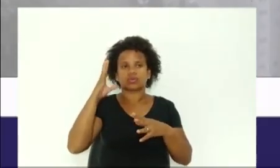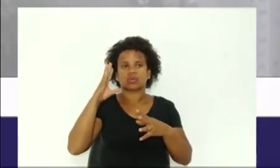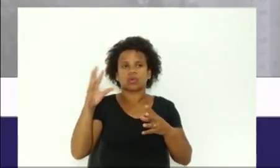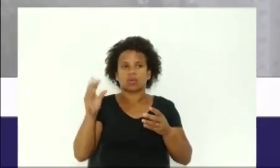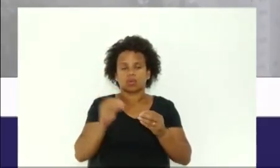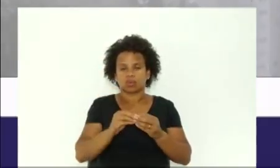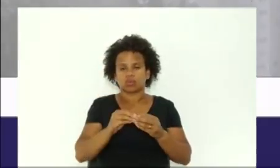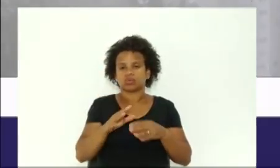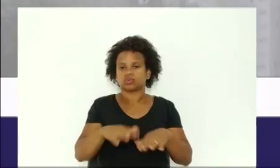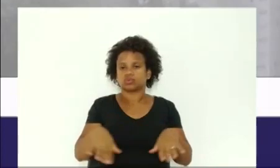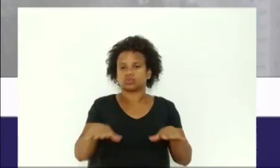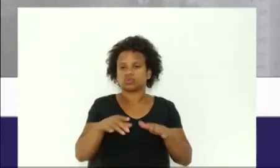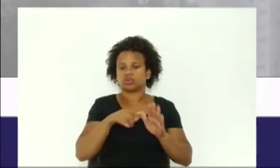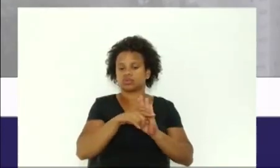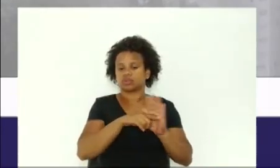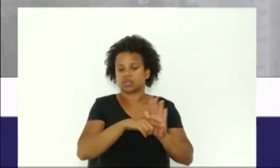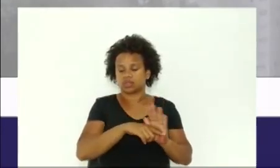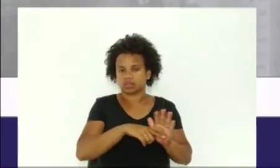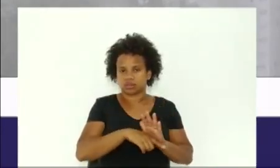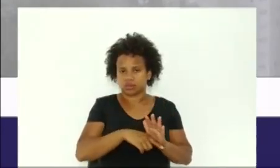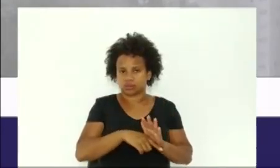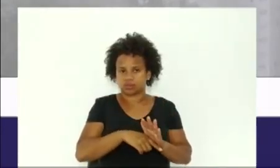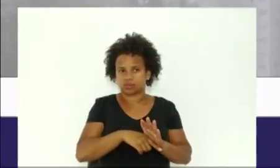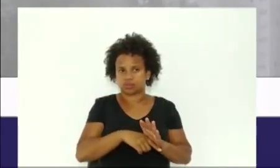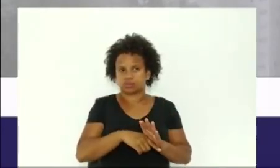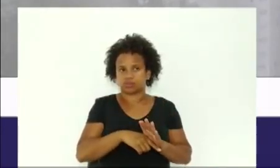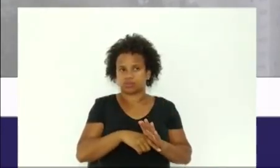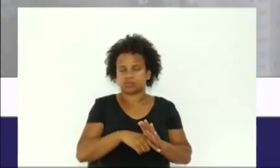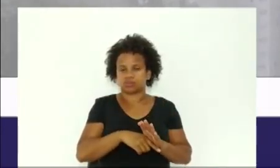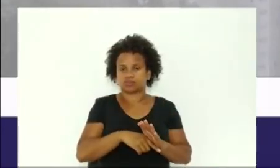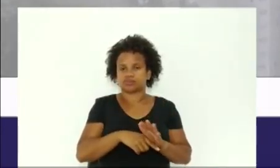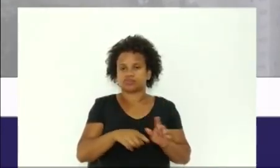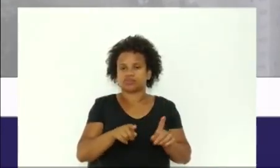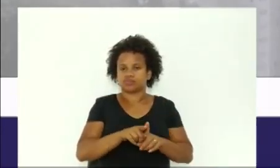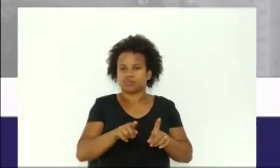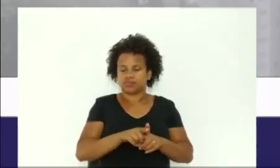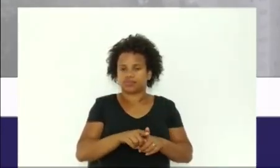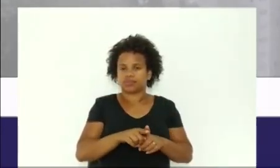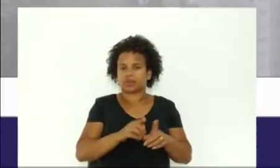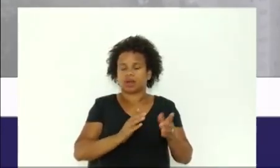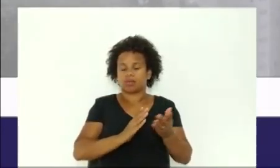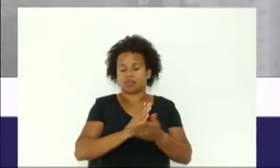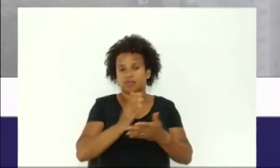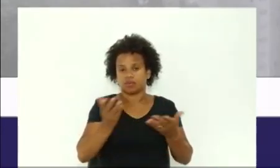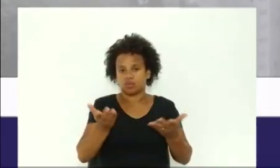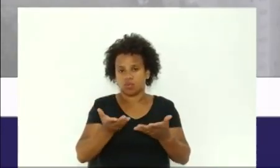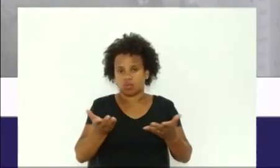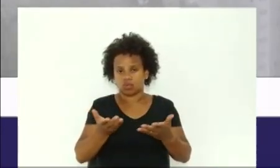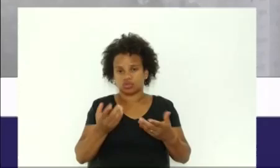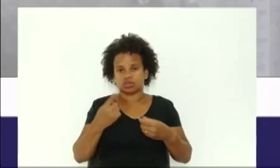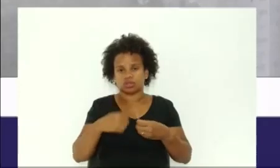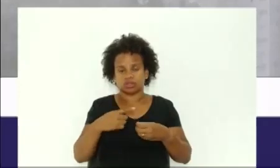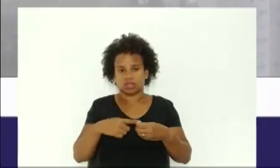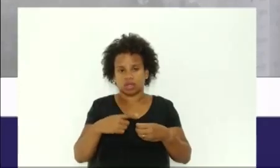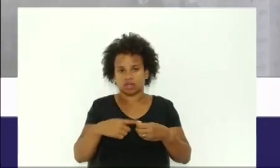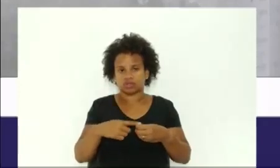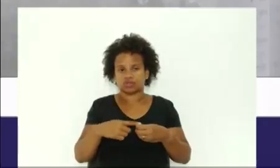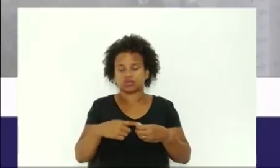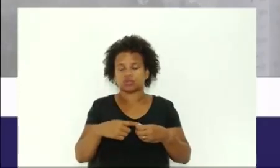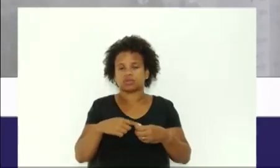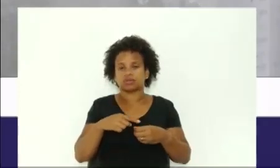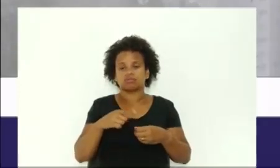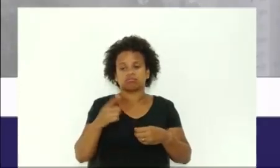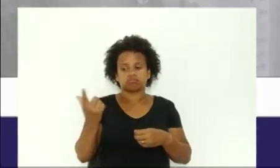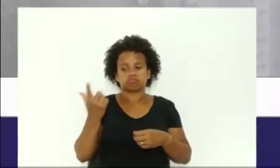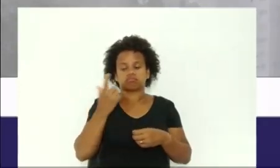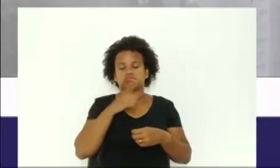estamos analisando e certamente aprovando hoje, onde a cidade vai ser a grande ganhadora